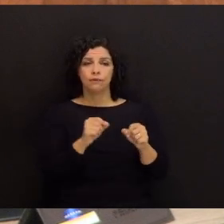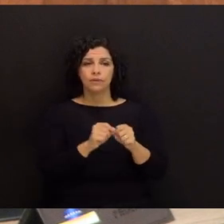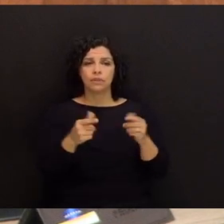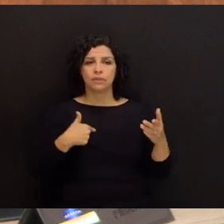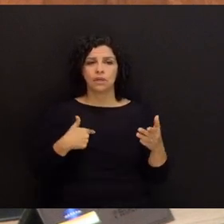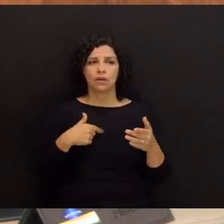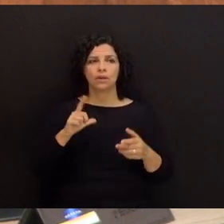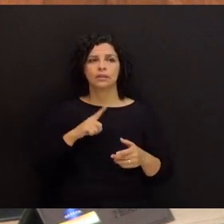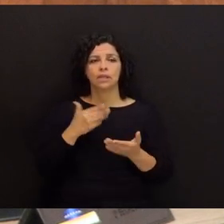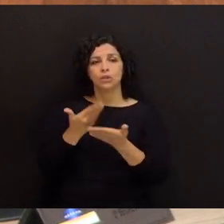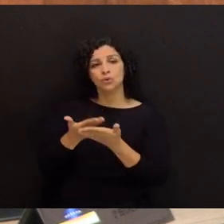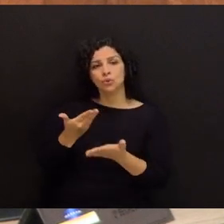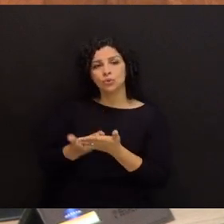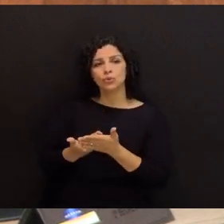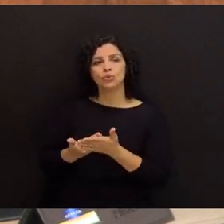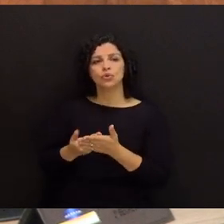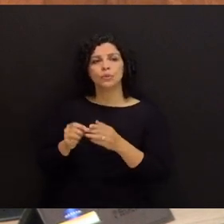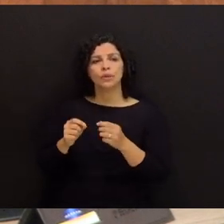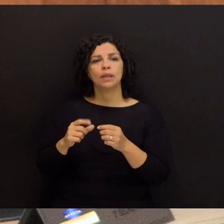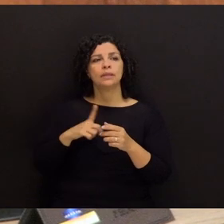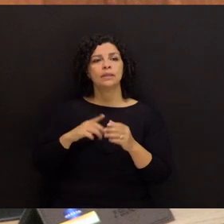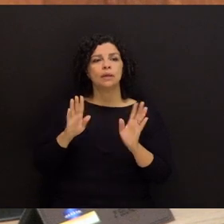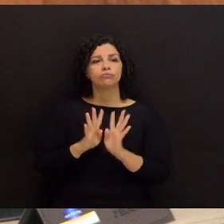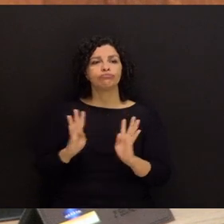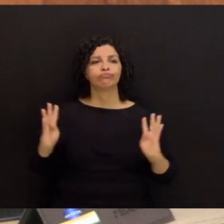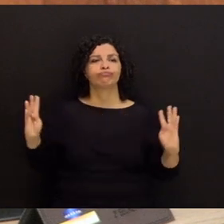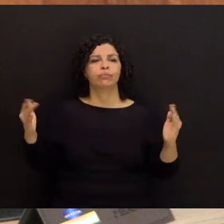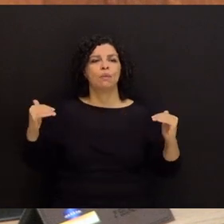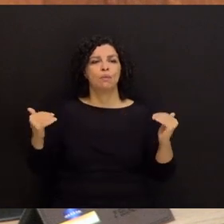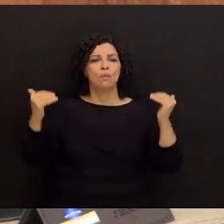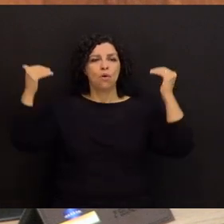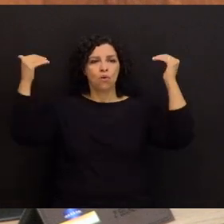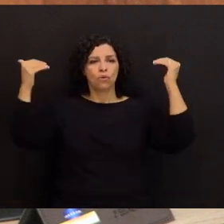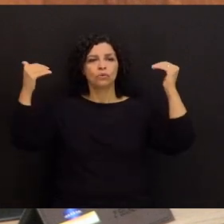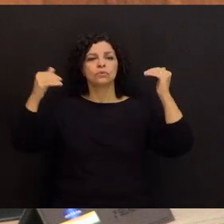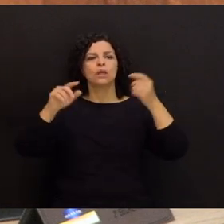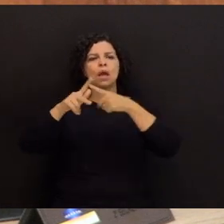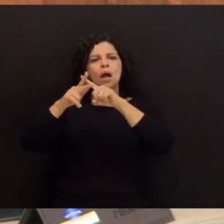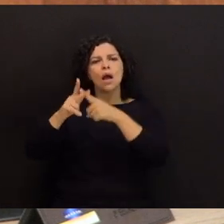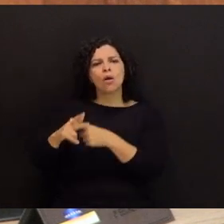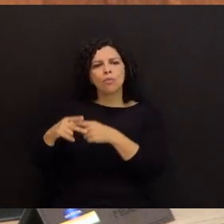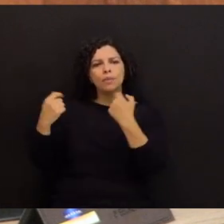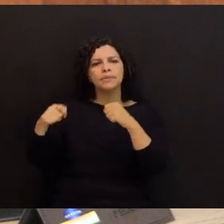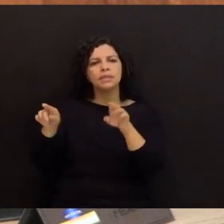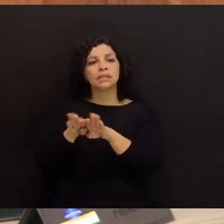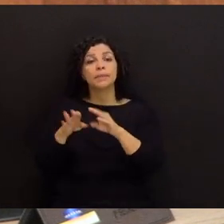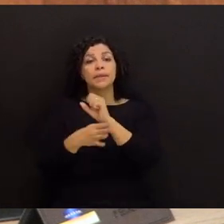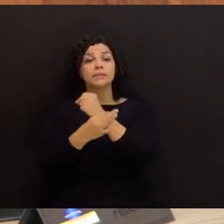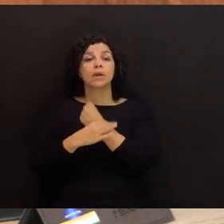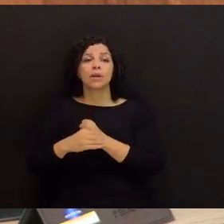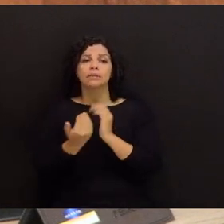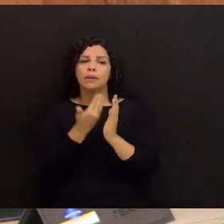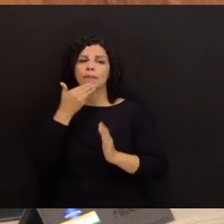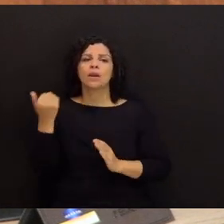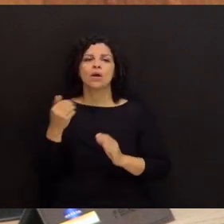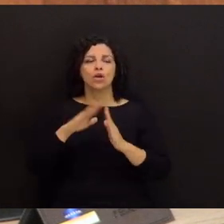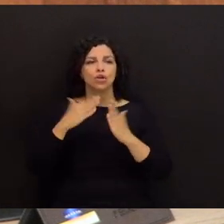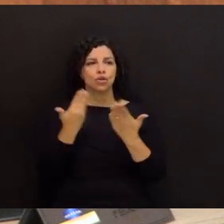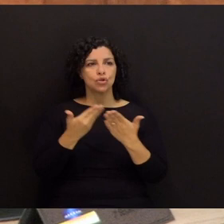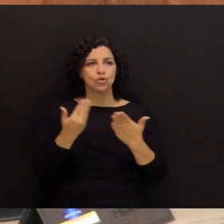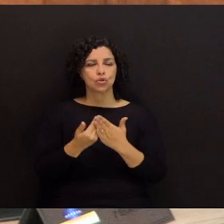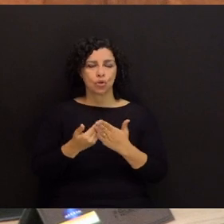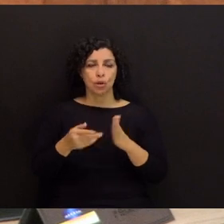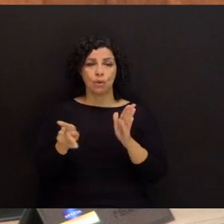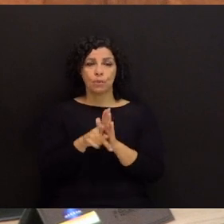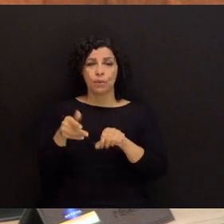realizado estudo para aumento de muros e reformas necessárias para aumentar a segurança no Colégio Estadual